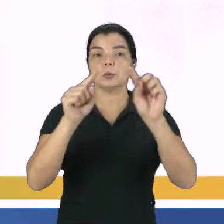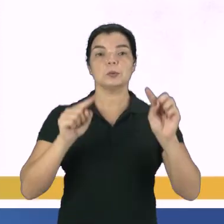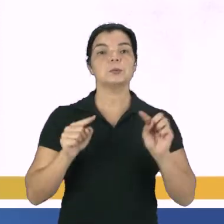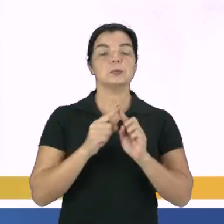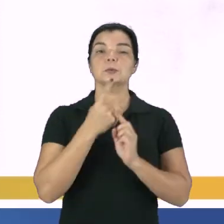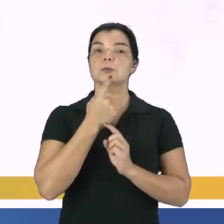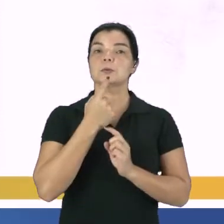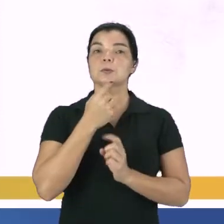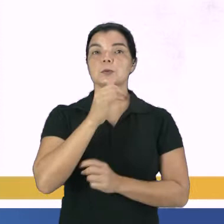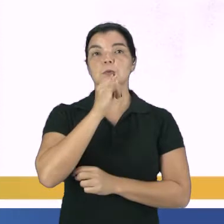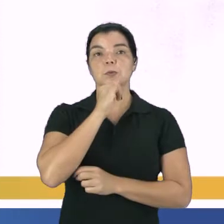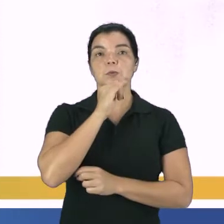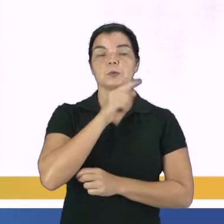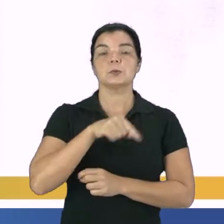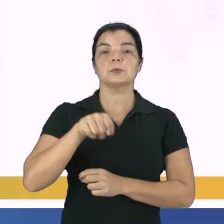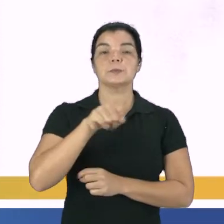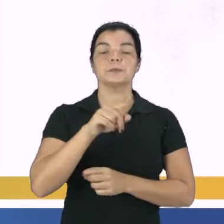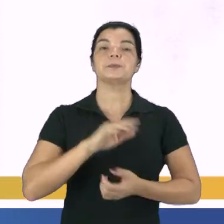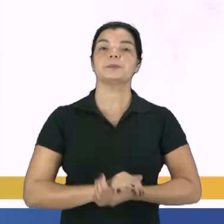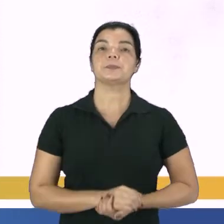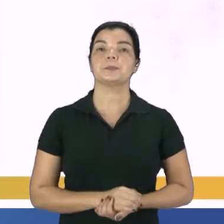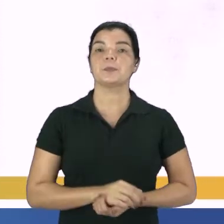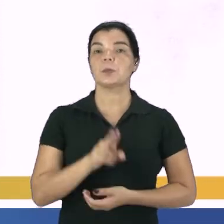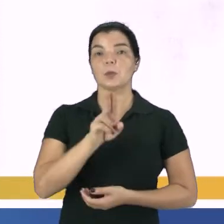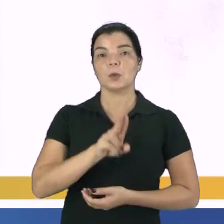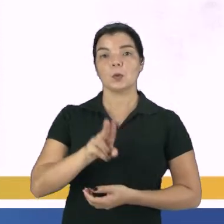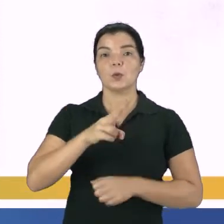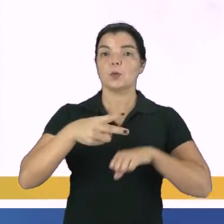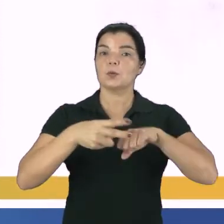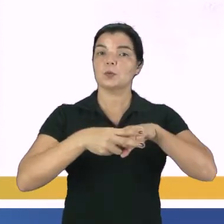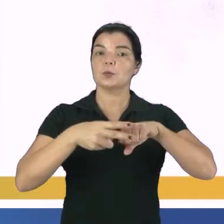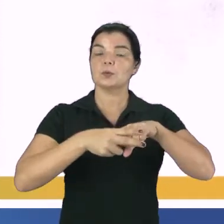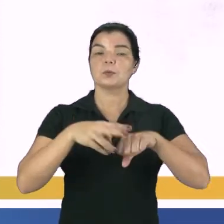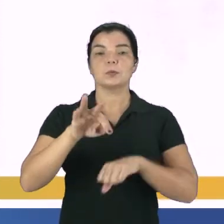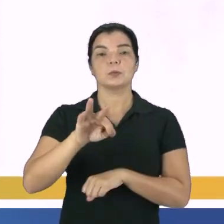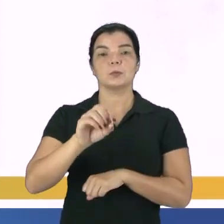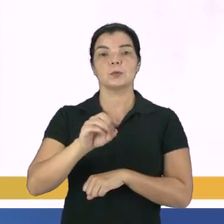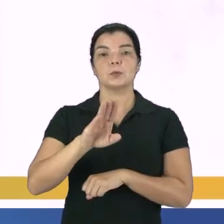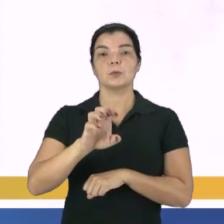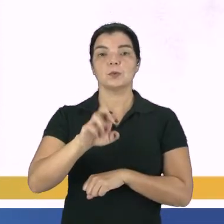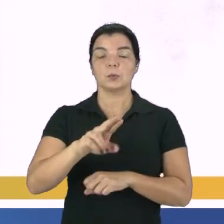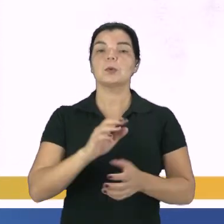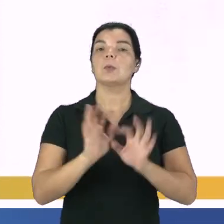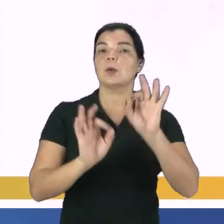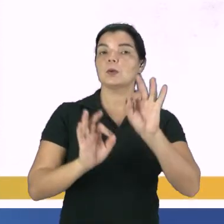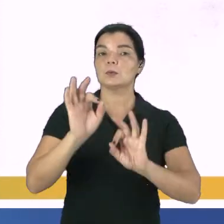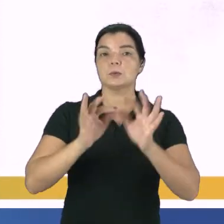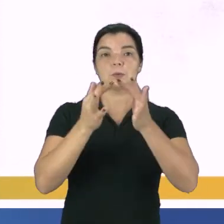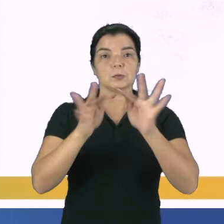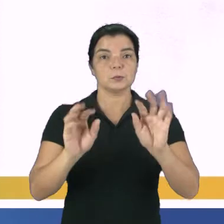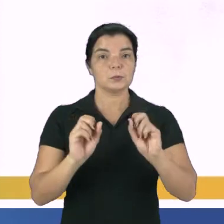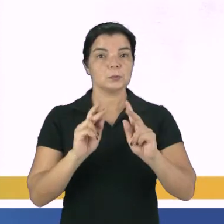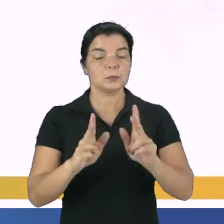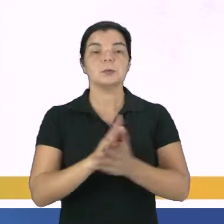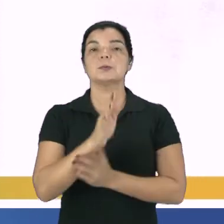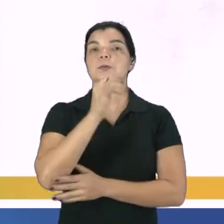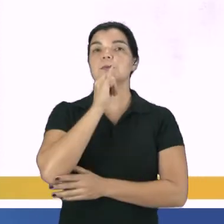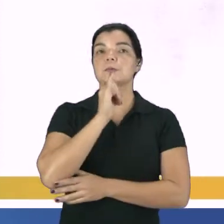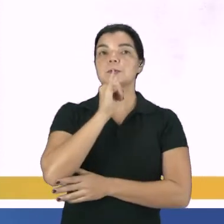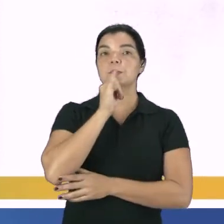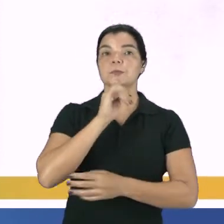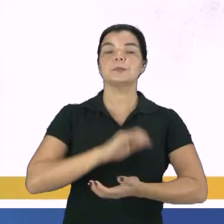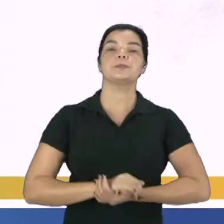para vocês. Então, a gente vai usar o verbo to be para construir essas frases, ok?